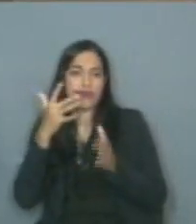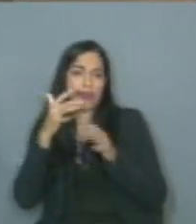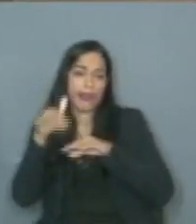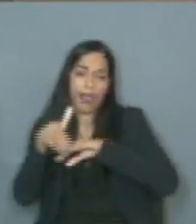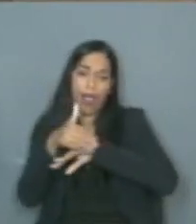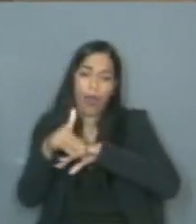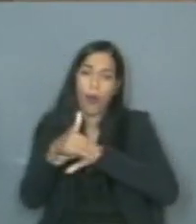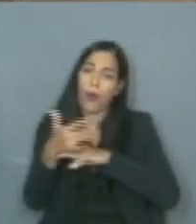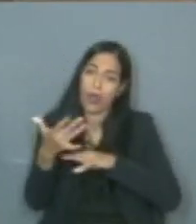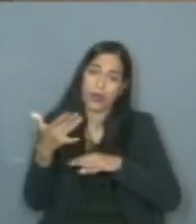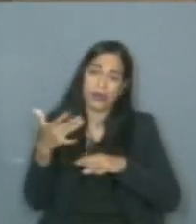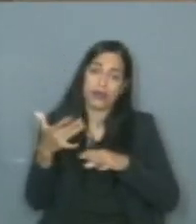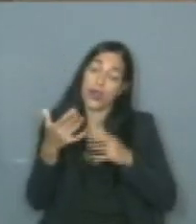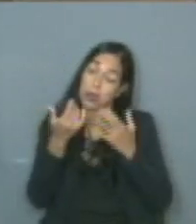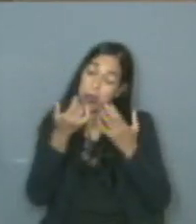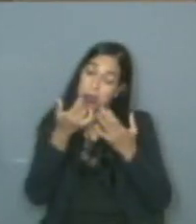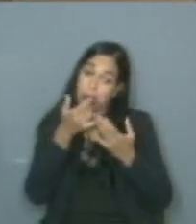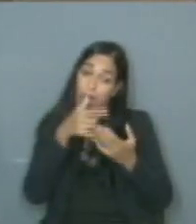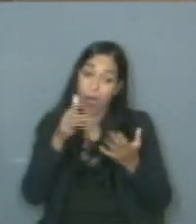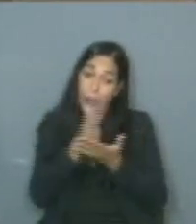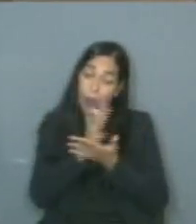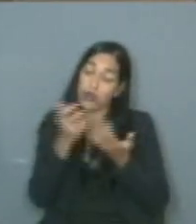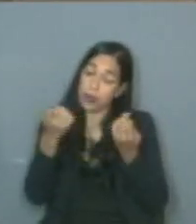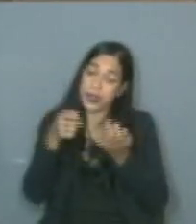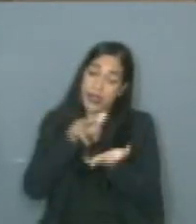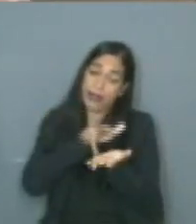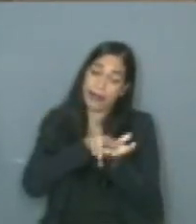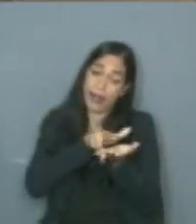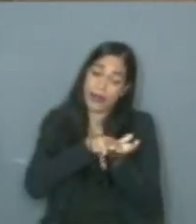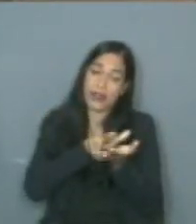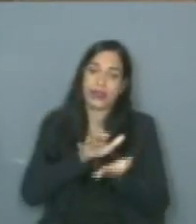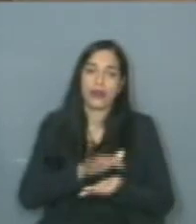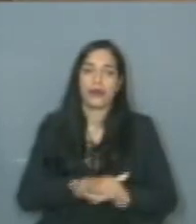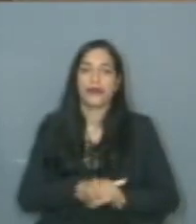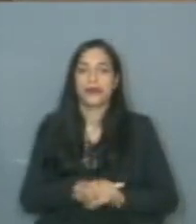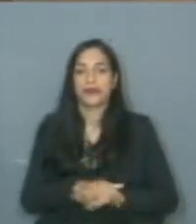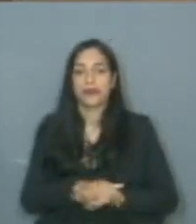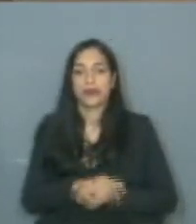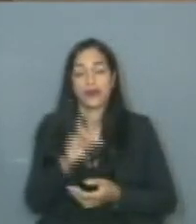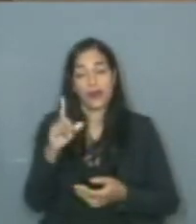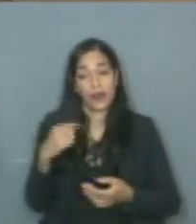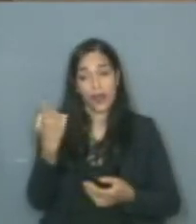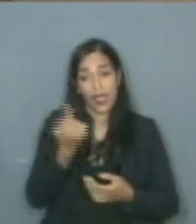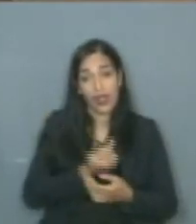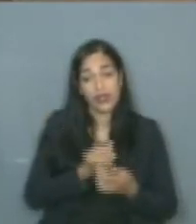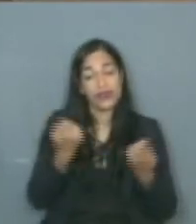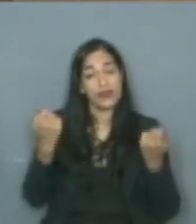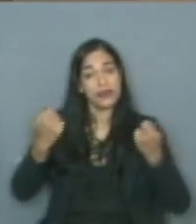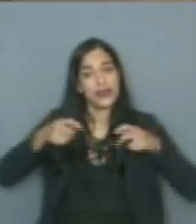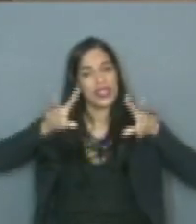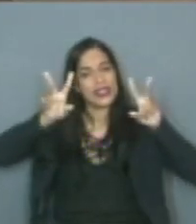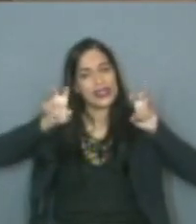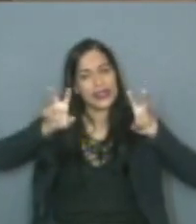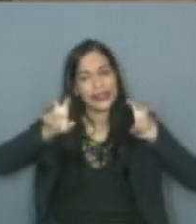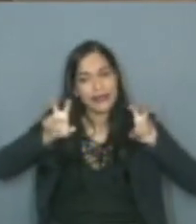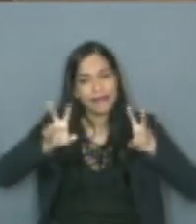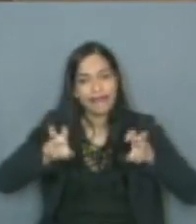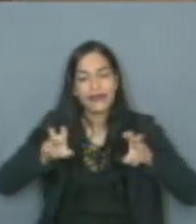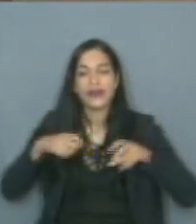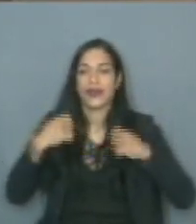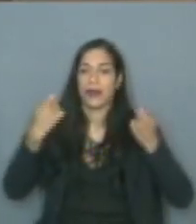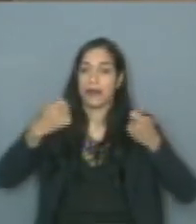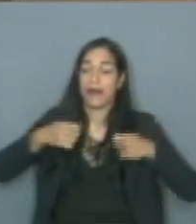saúde, internação. Enfim, se a gente não bater muito nesse tema, esse tema tem que